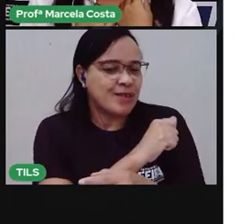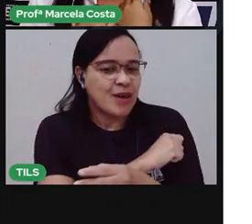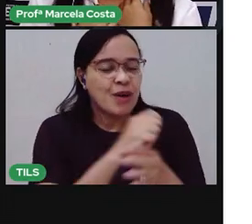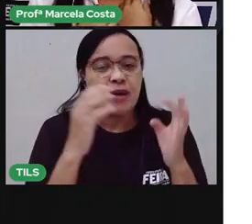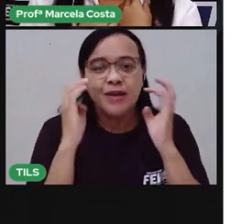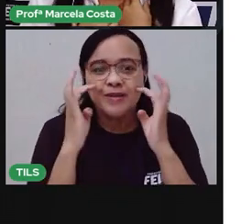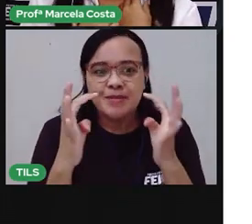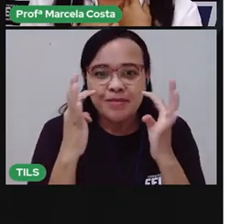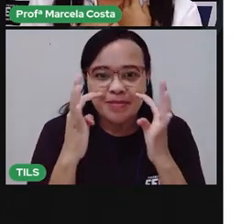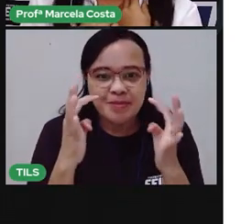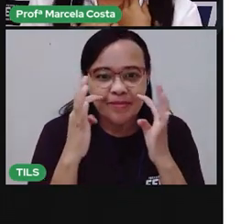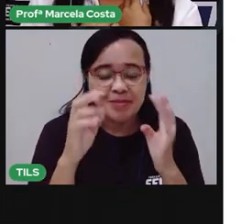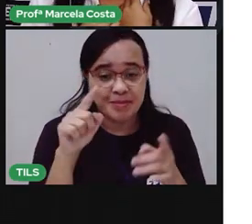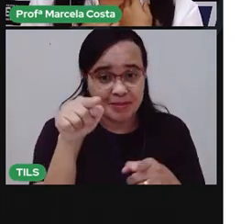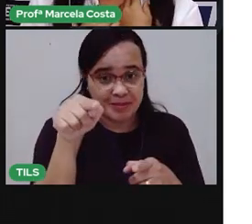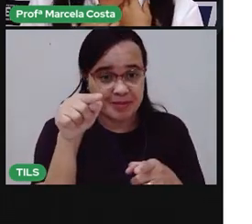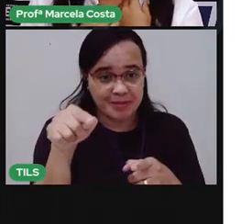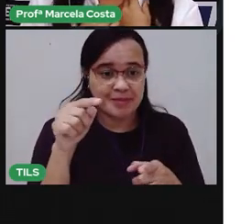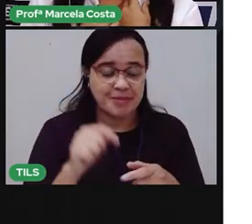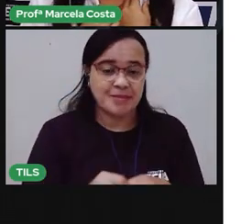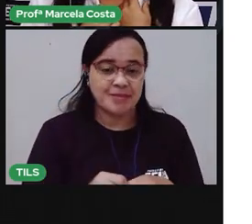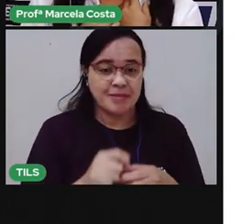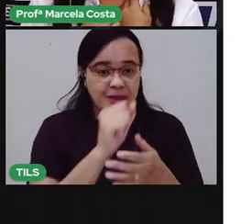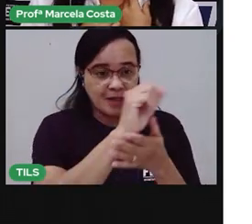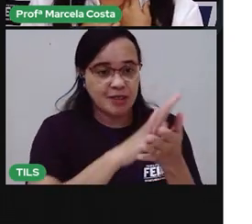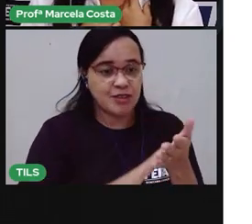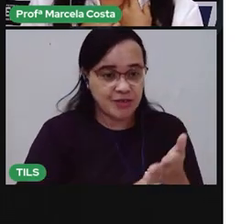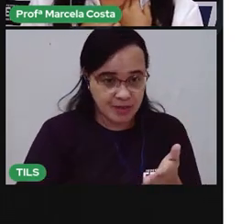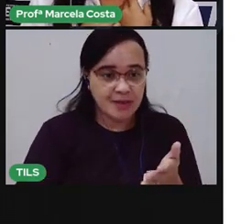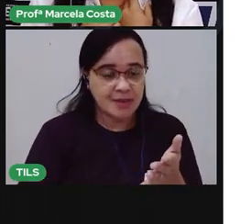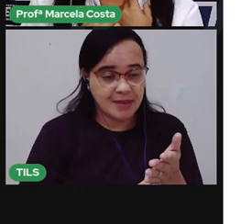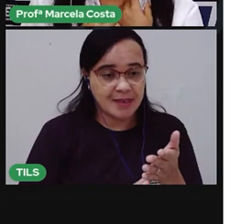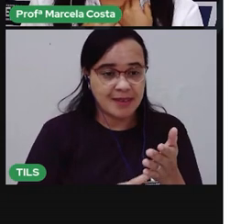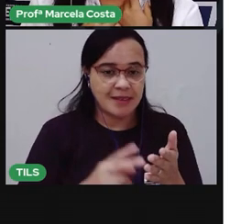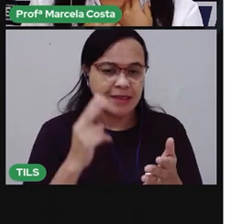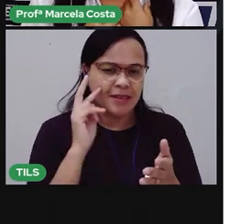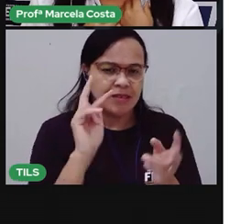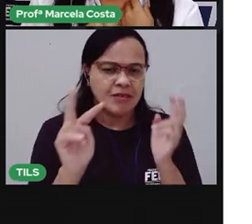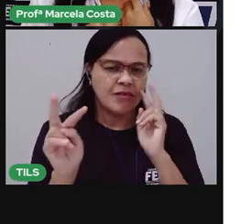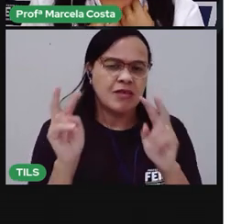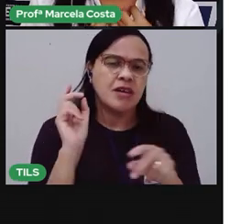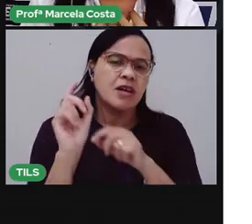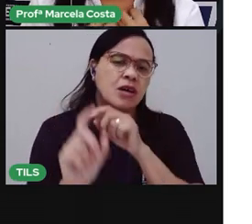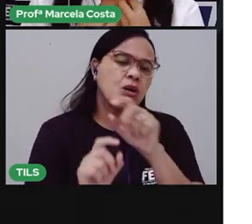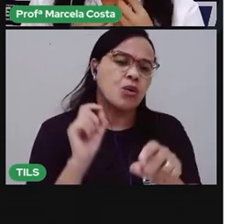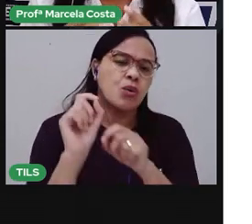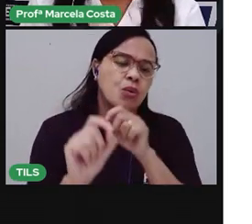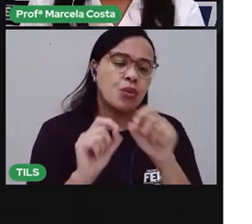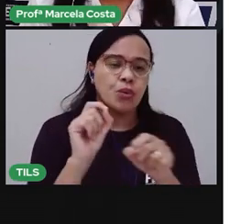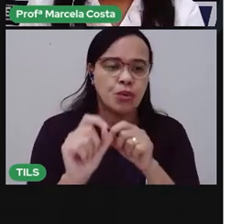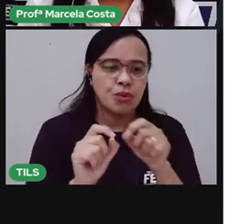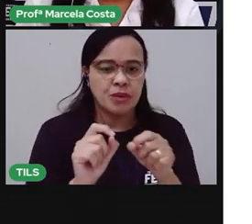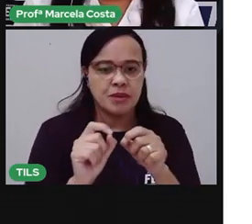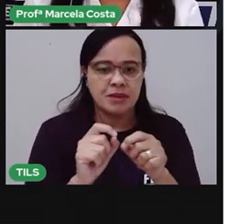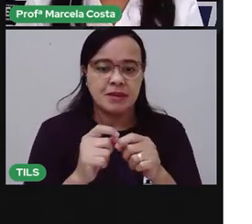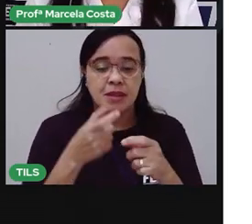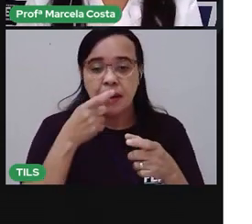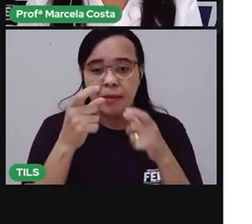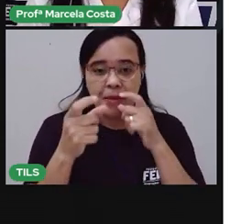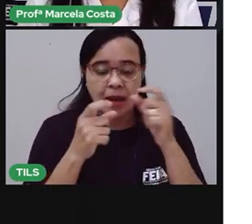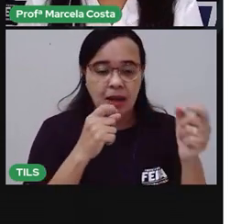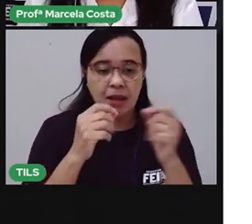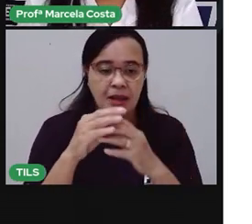segunda parte da Travessa tem alguma a É sim lavar